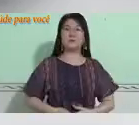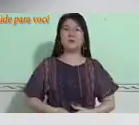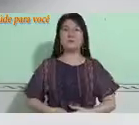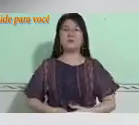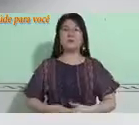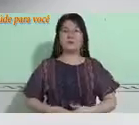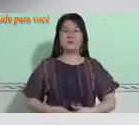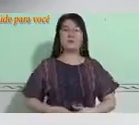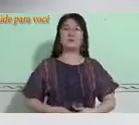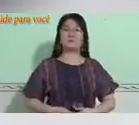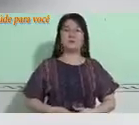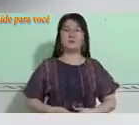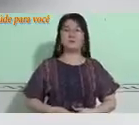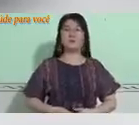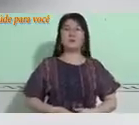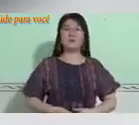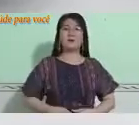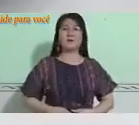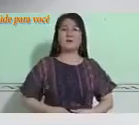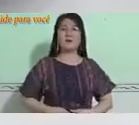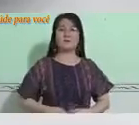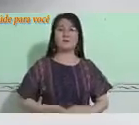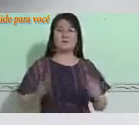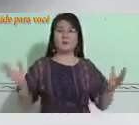de cabelo androgênica.